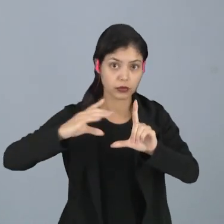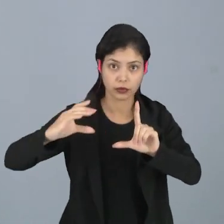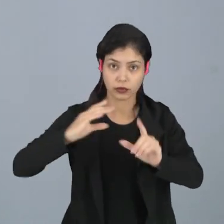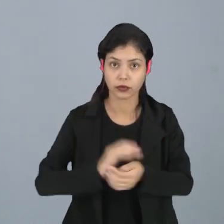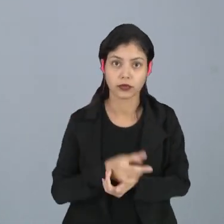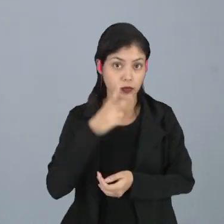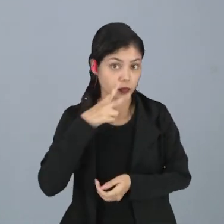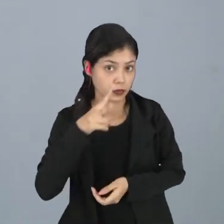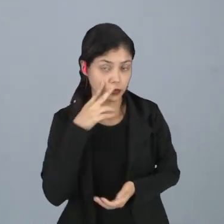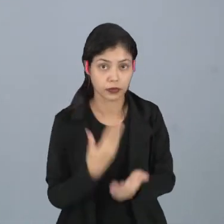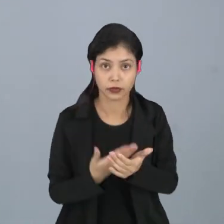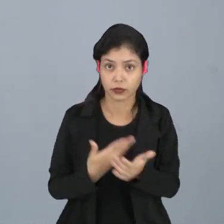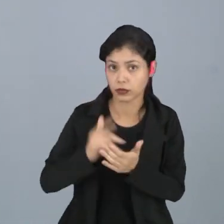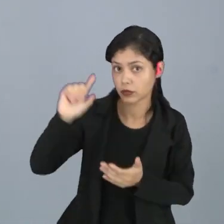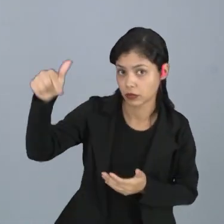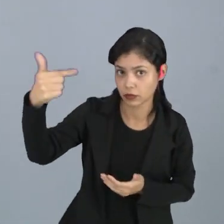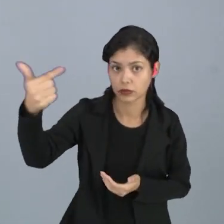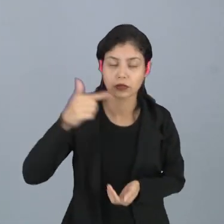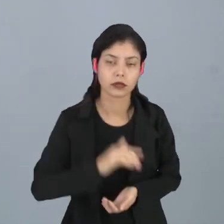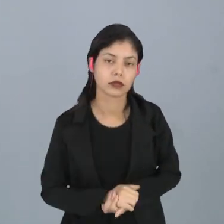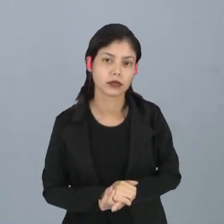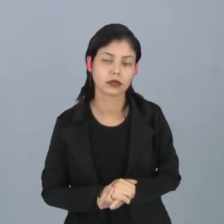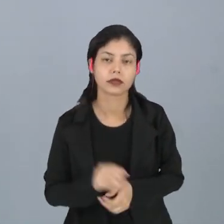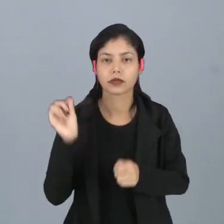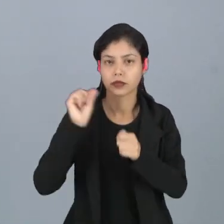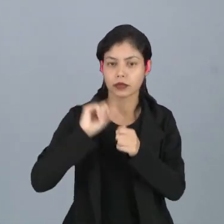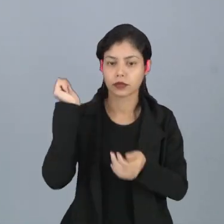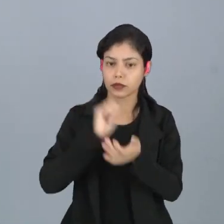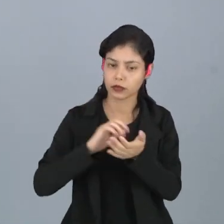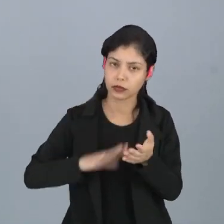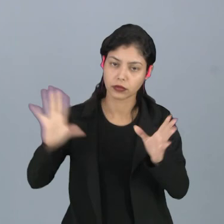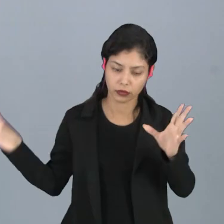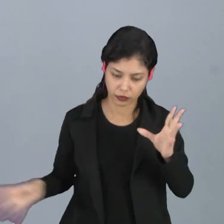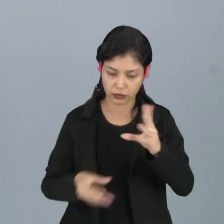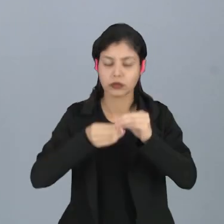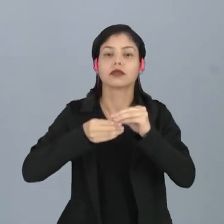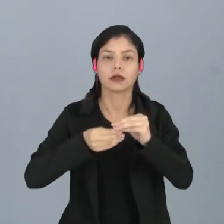vejam essa aula e outras aulas e façam as atividades